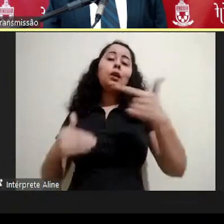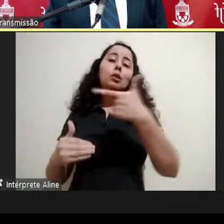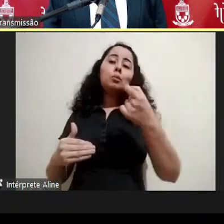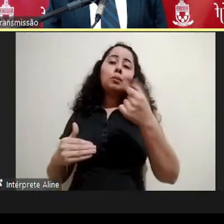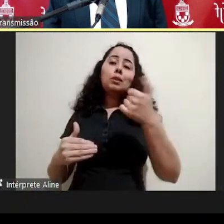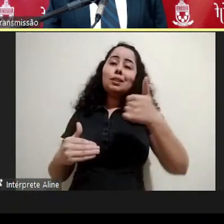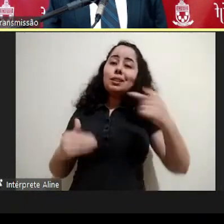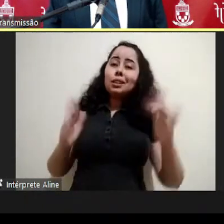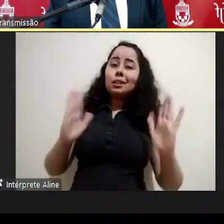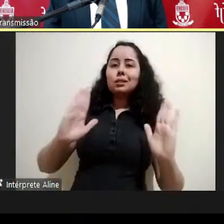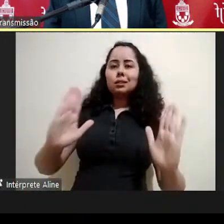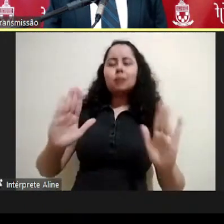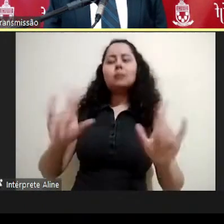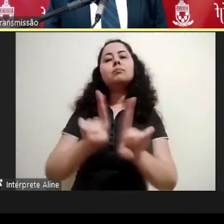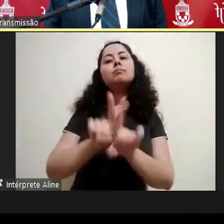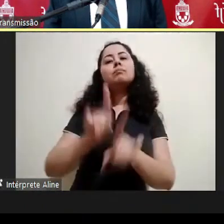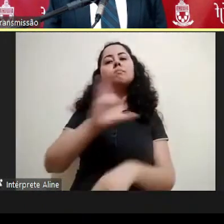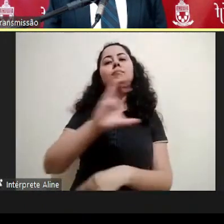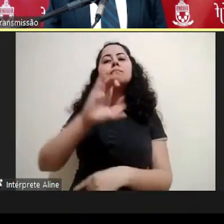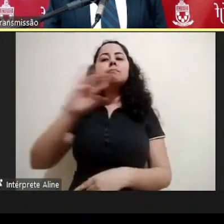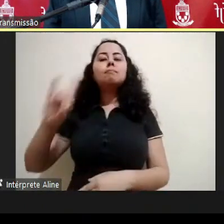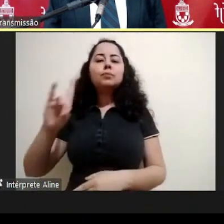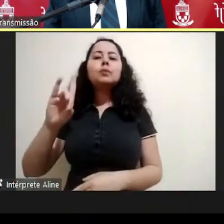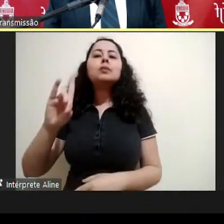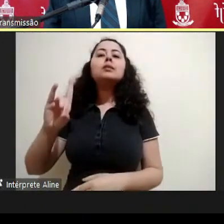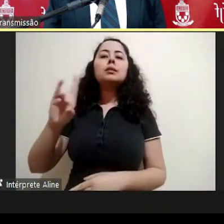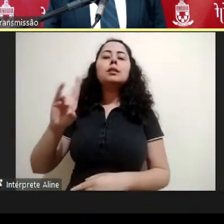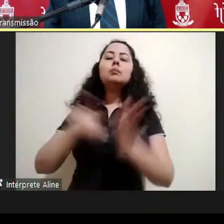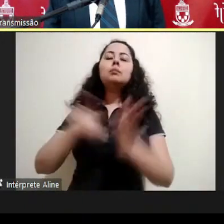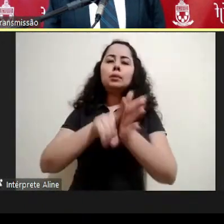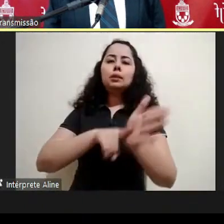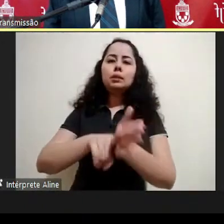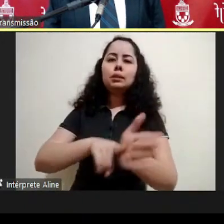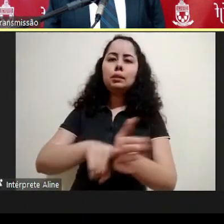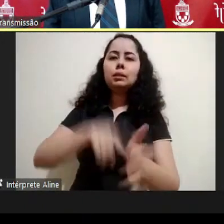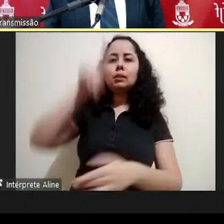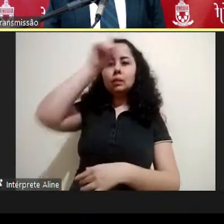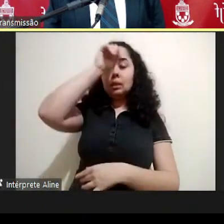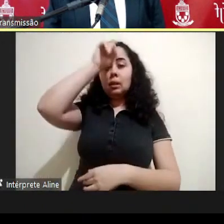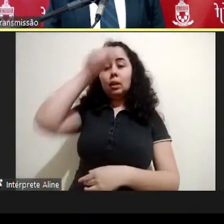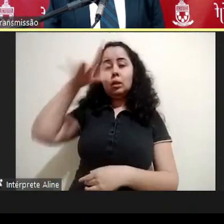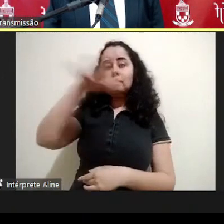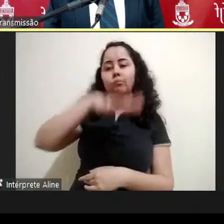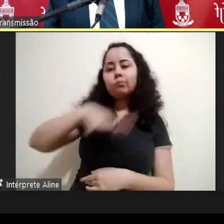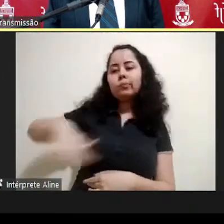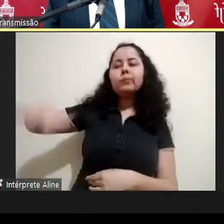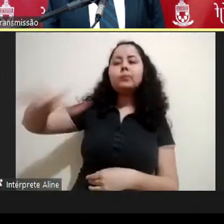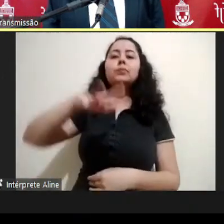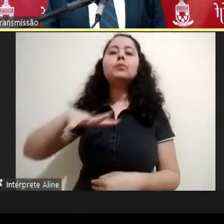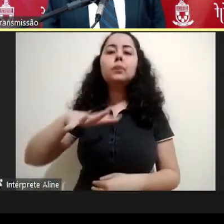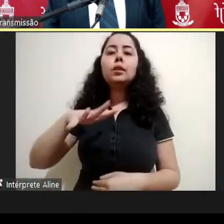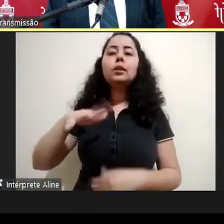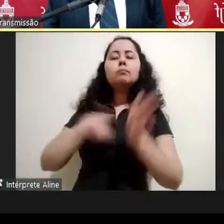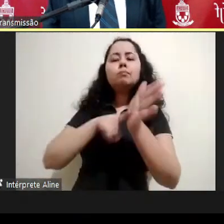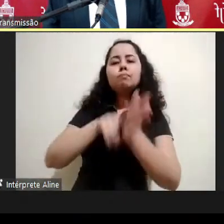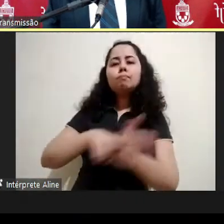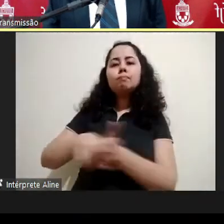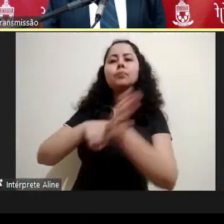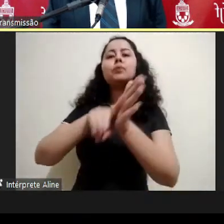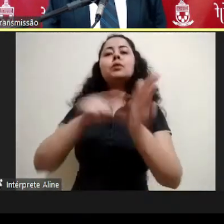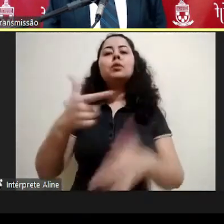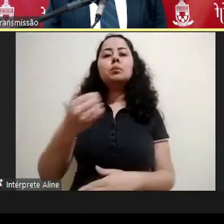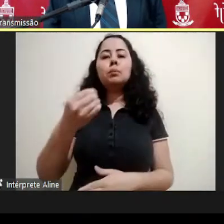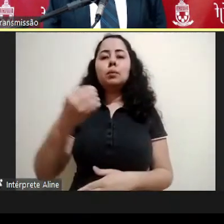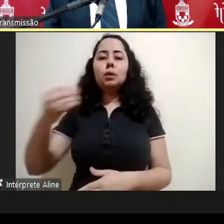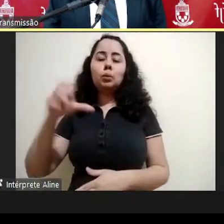Coordenador da Unidade de Pesquisa Clínica do Serviço de Pneumologia, de 98 a 2015. Chefe do Departamento